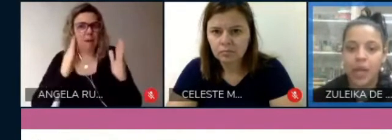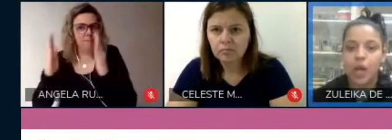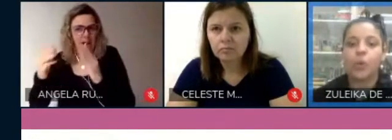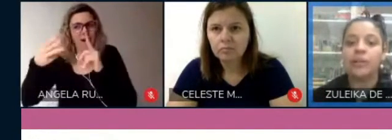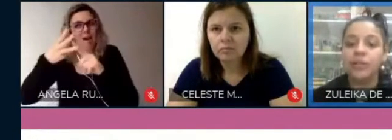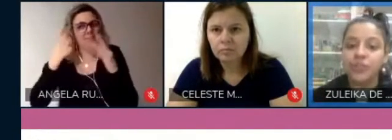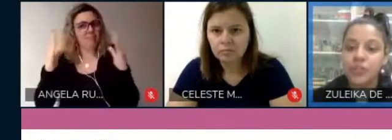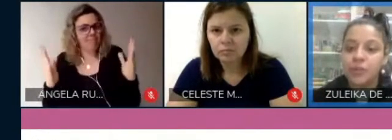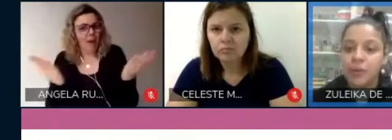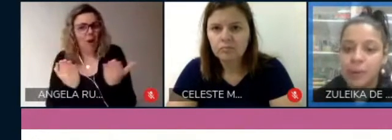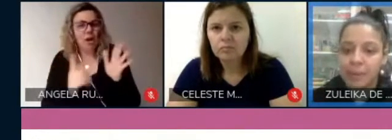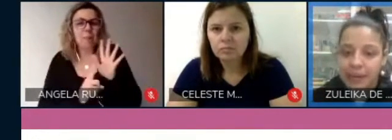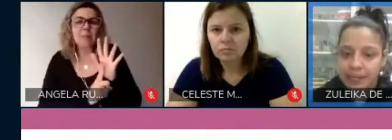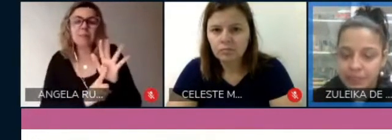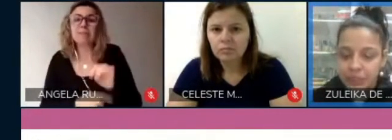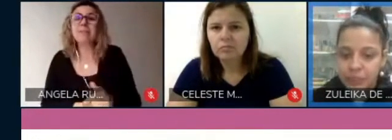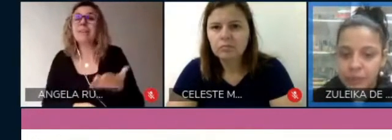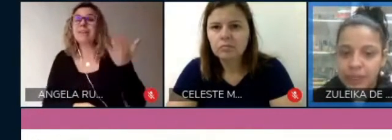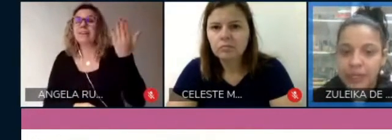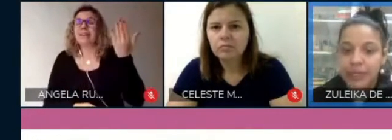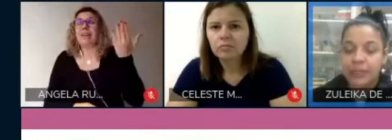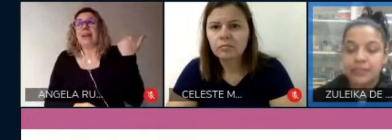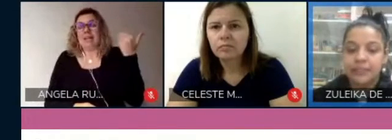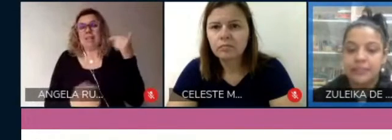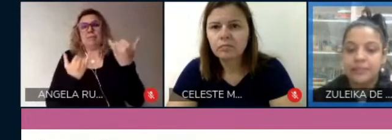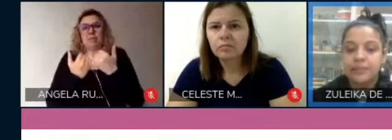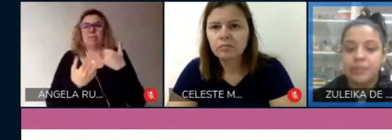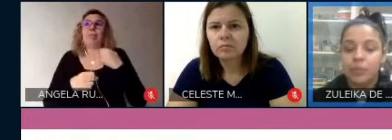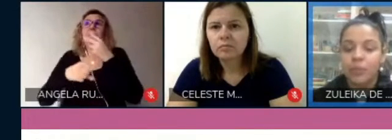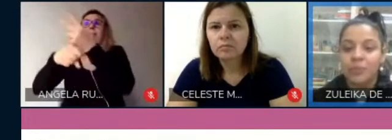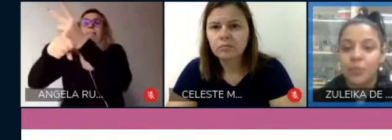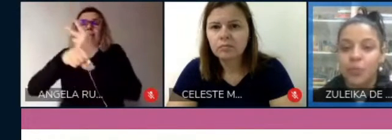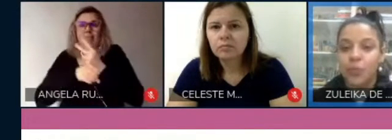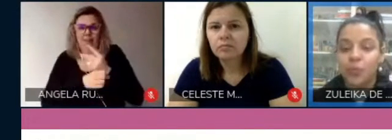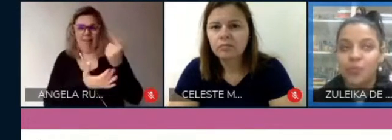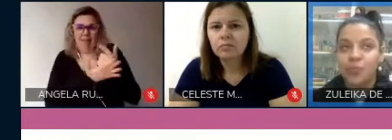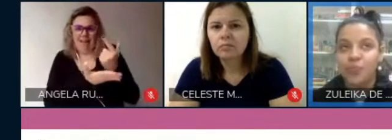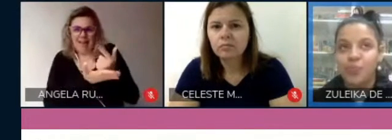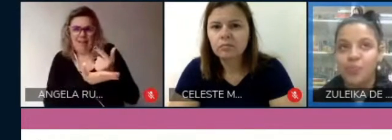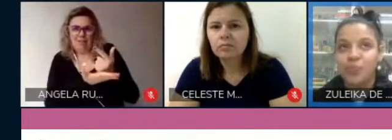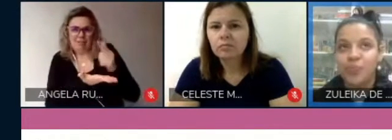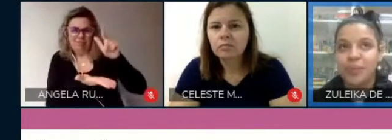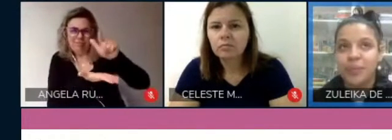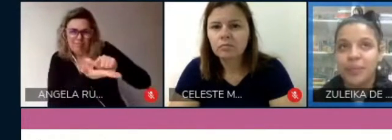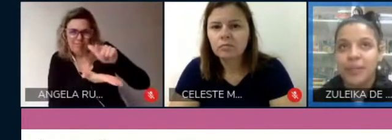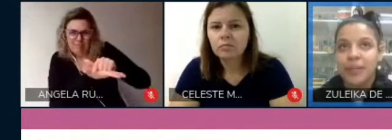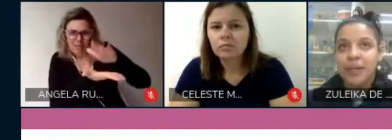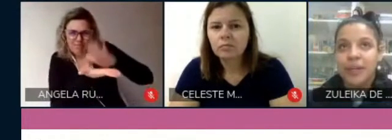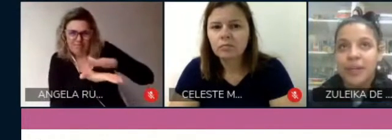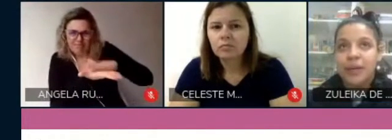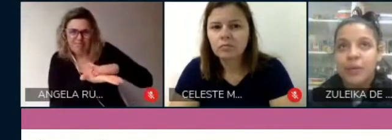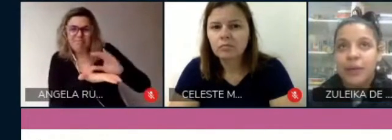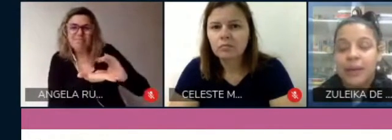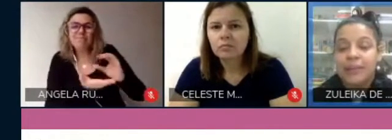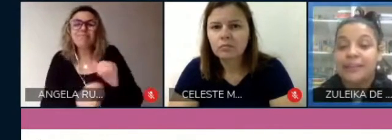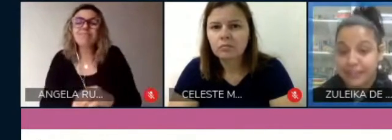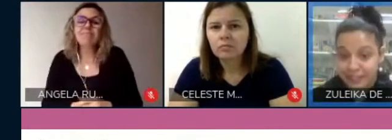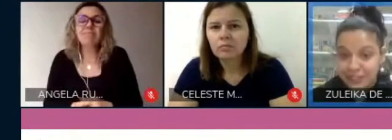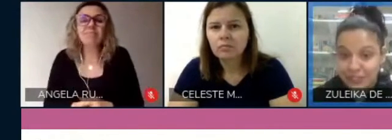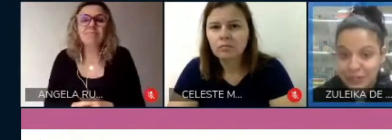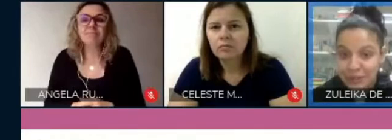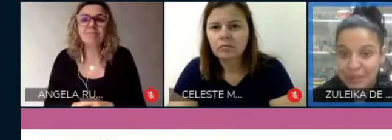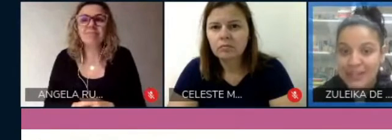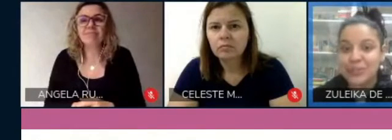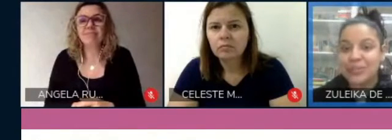apresentação. Quando eu fiz o meu empréstimo,